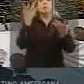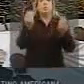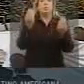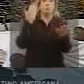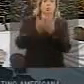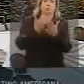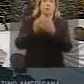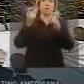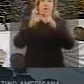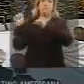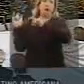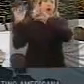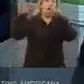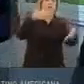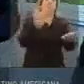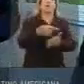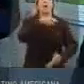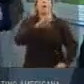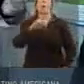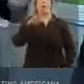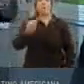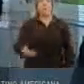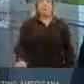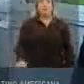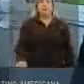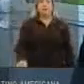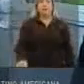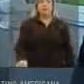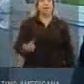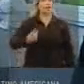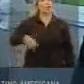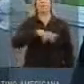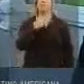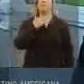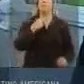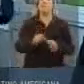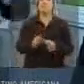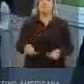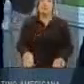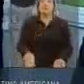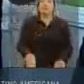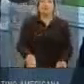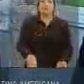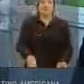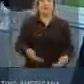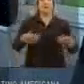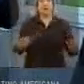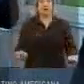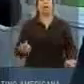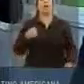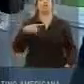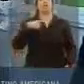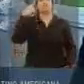estudar medicina em Cuba? E nós não podemos fazer? Então eu tinha quase que uma